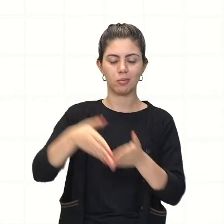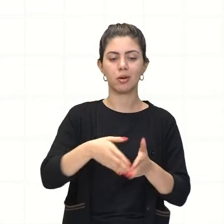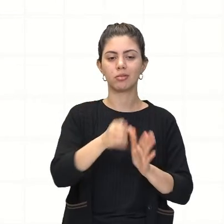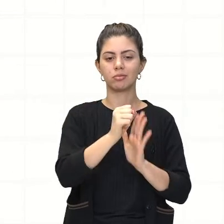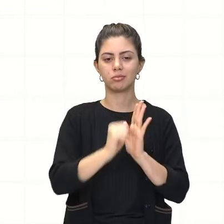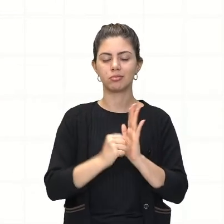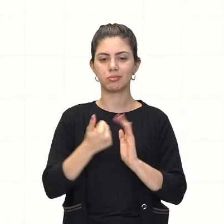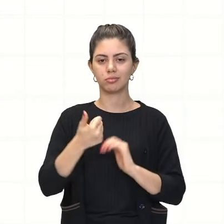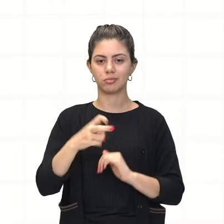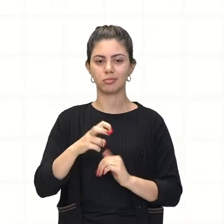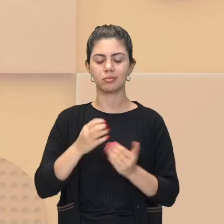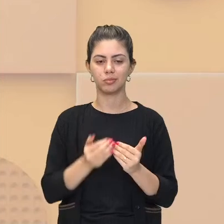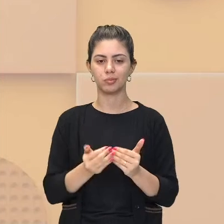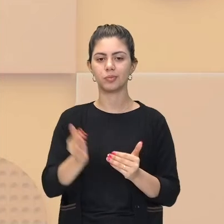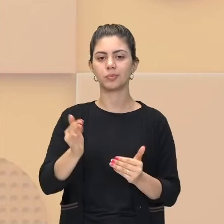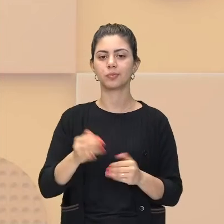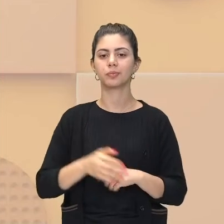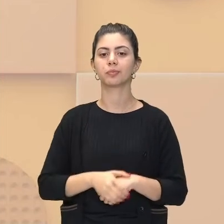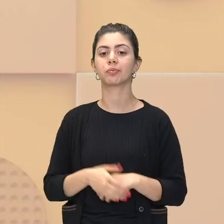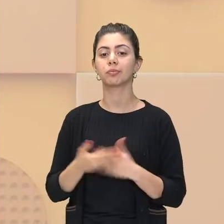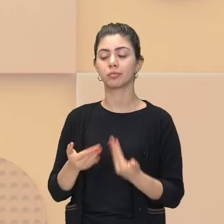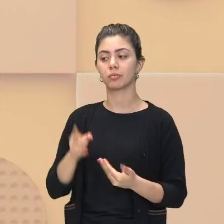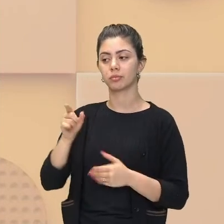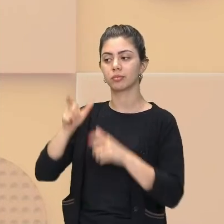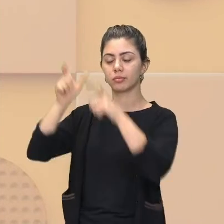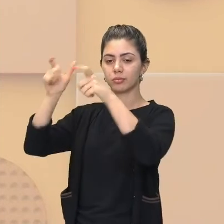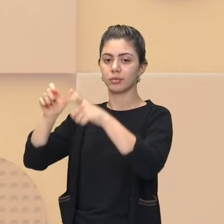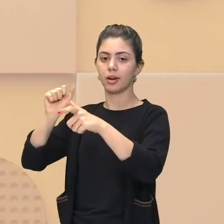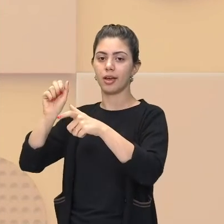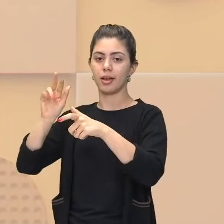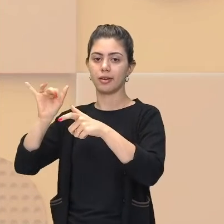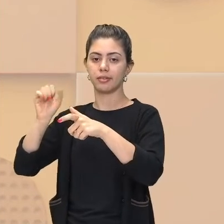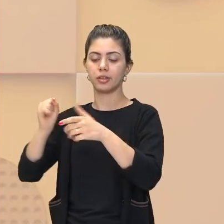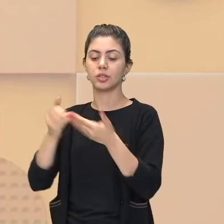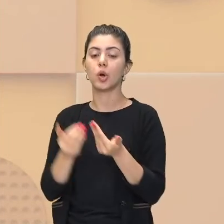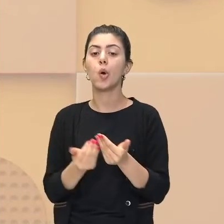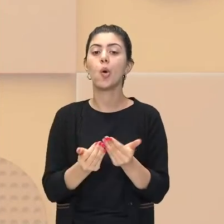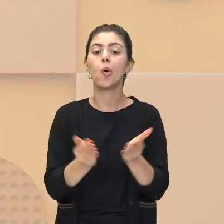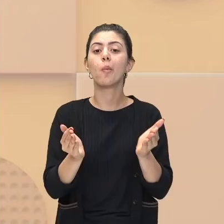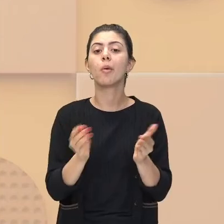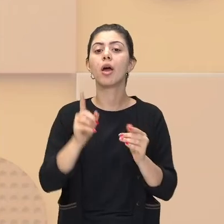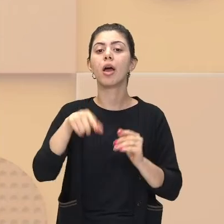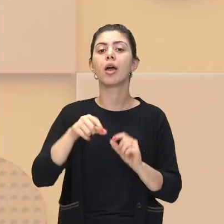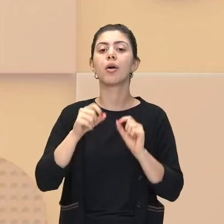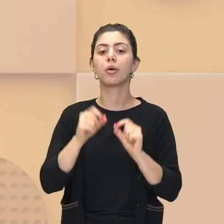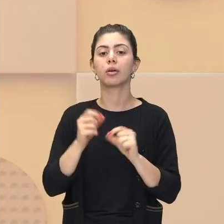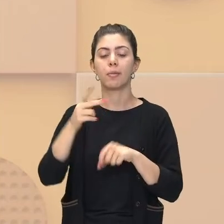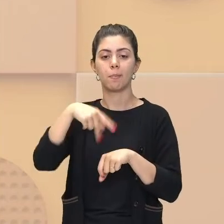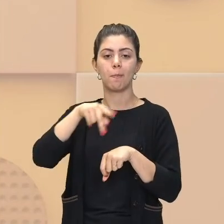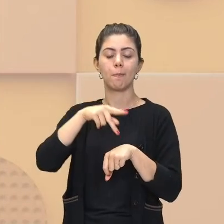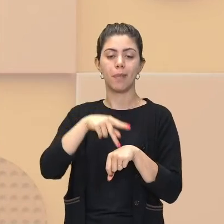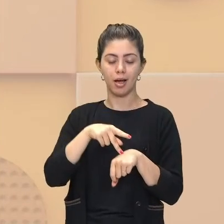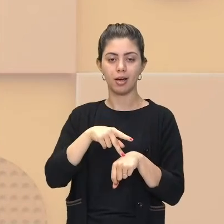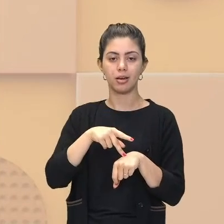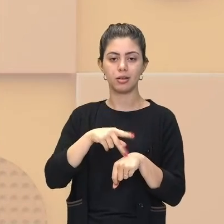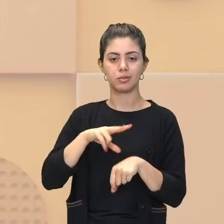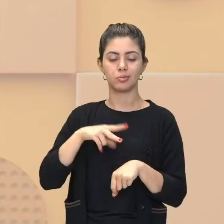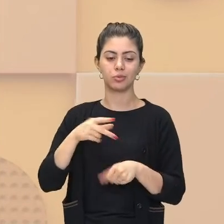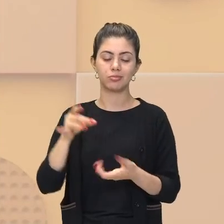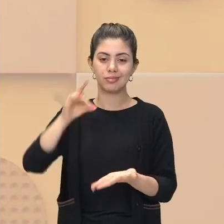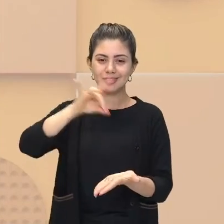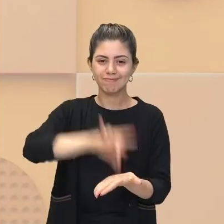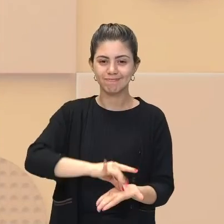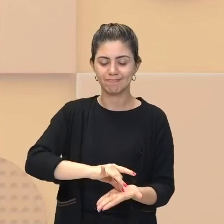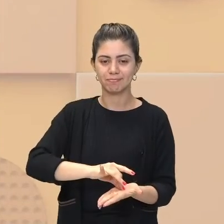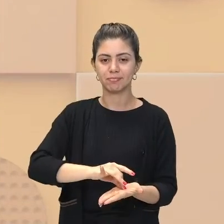XV. Então, a partir da dinastia de Avis, nós temos início ao Estado Nacional Português. A dinastia de